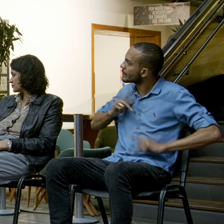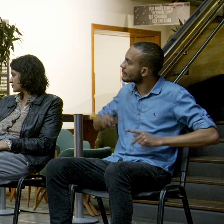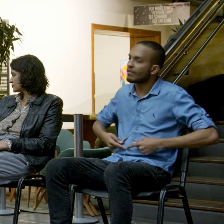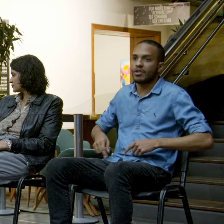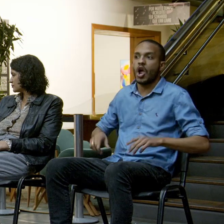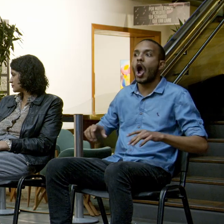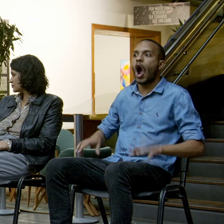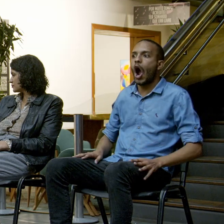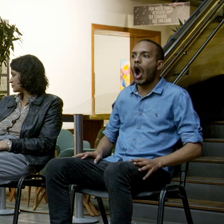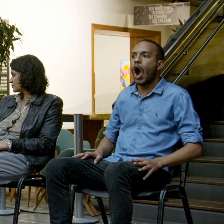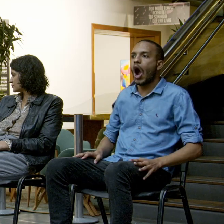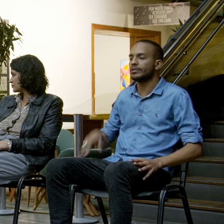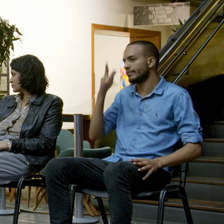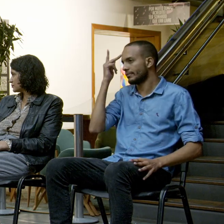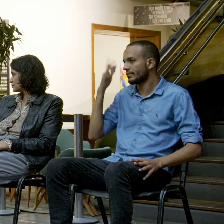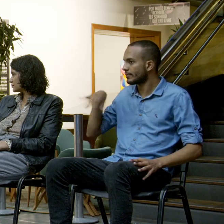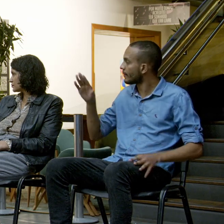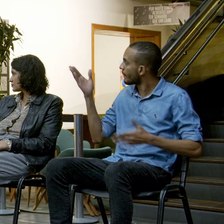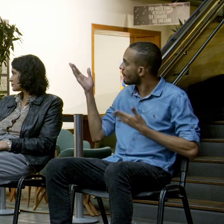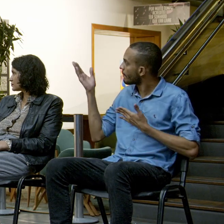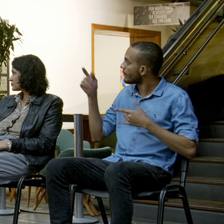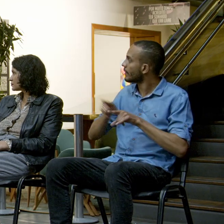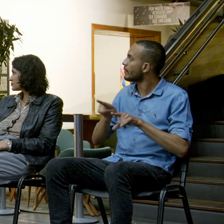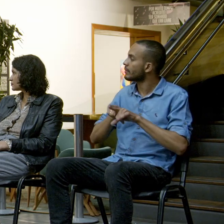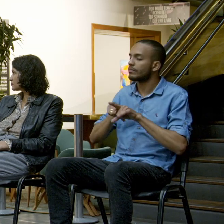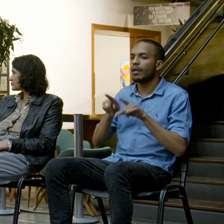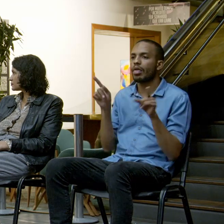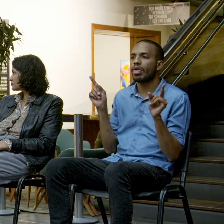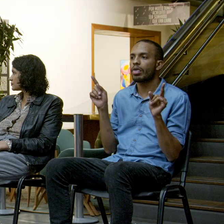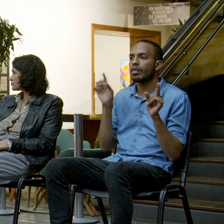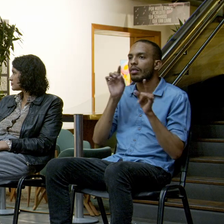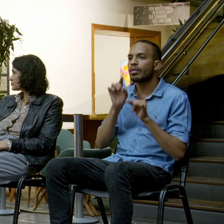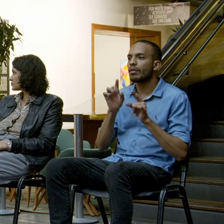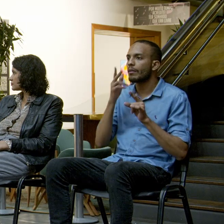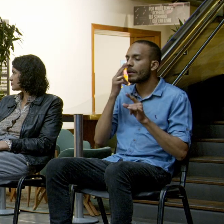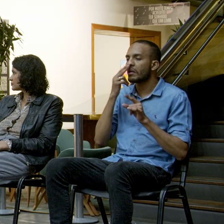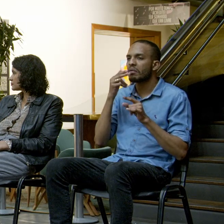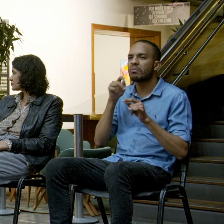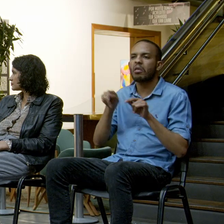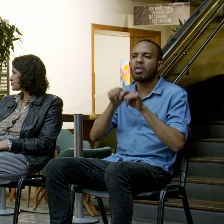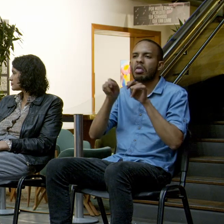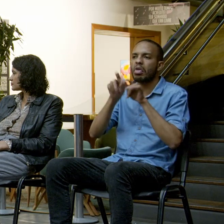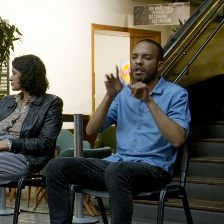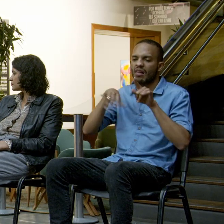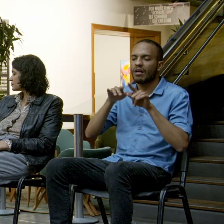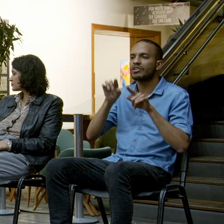boca escancarada, não é? E a pessoa reduzida graficamente a uma massa corporal e essa